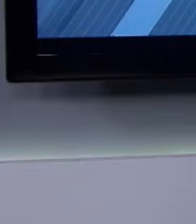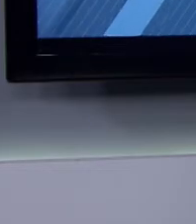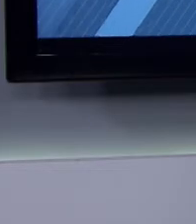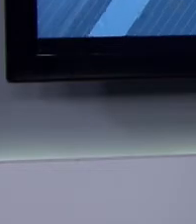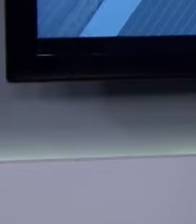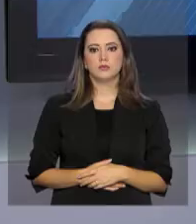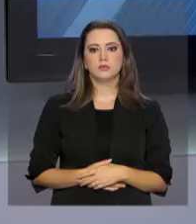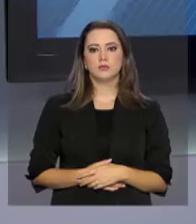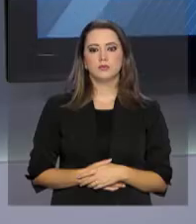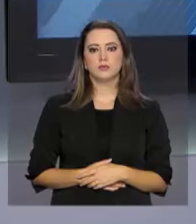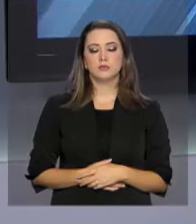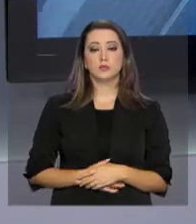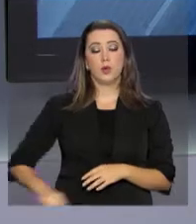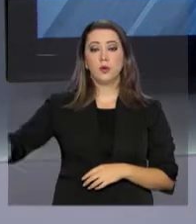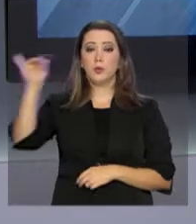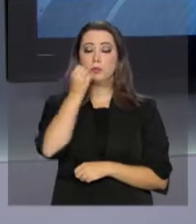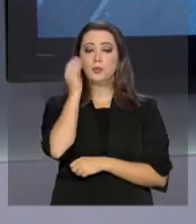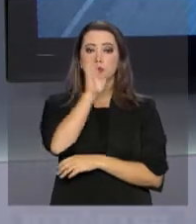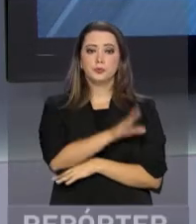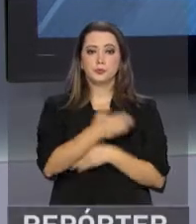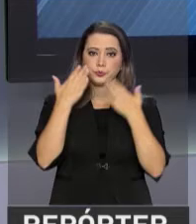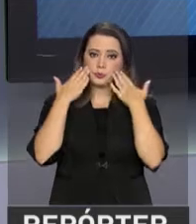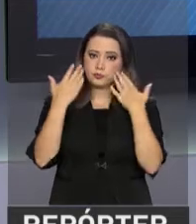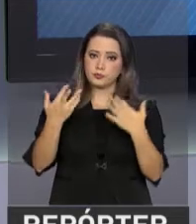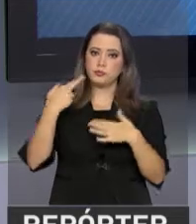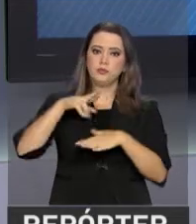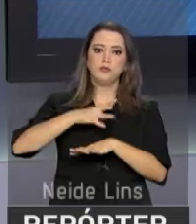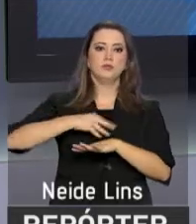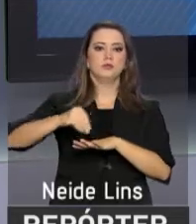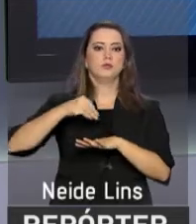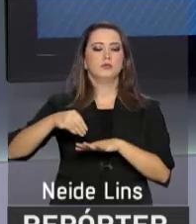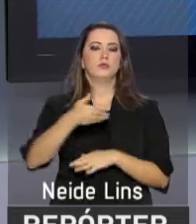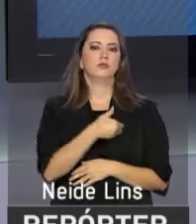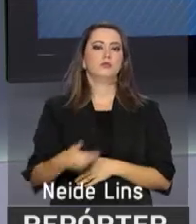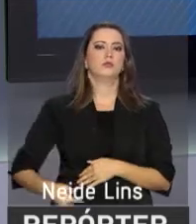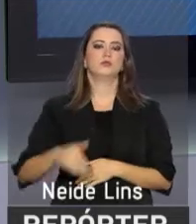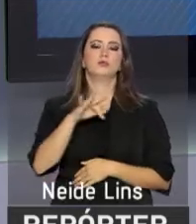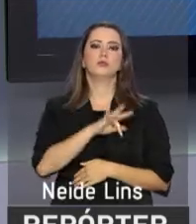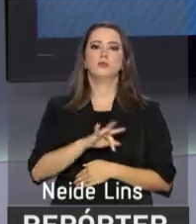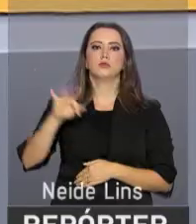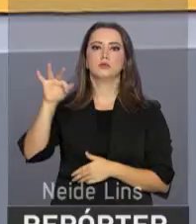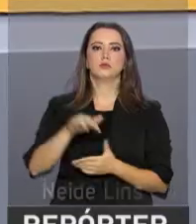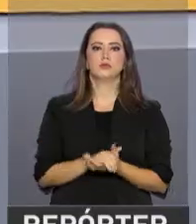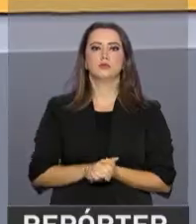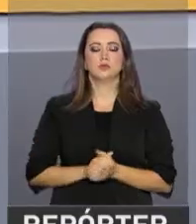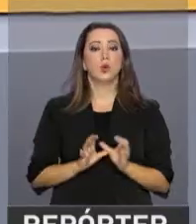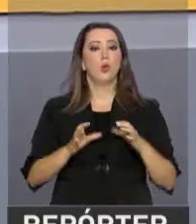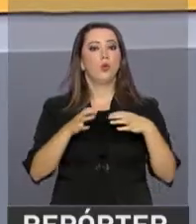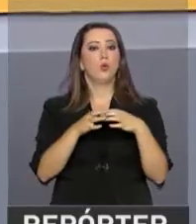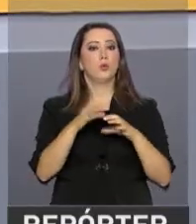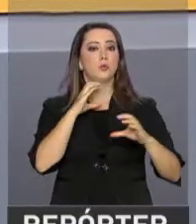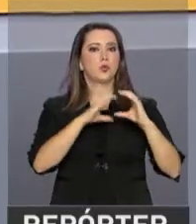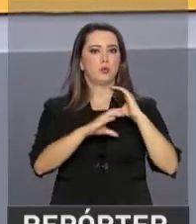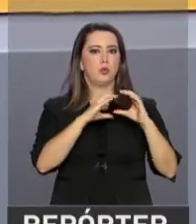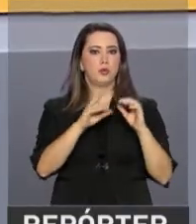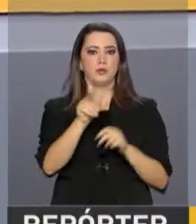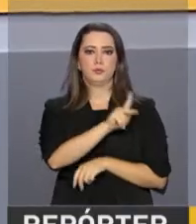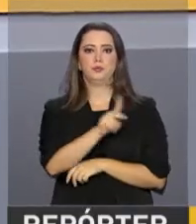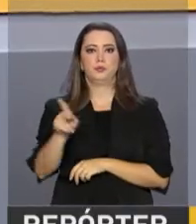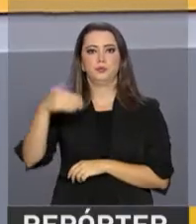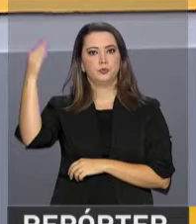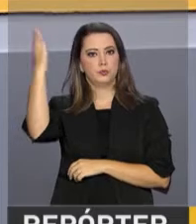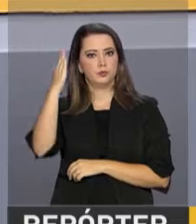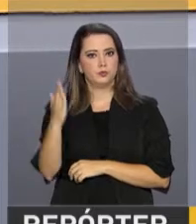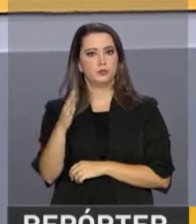olá boa tarde no ar o repórter nbr com as notícias do governo federal à secretaria de comunicação da